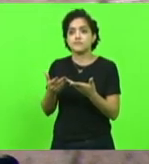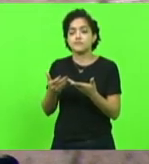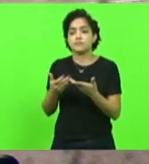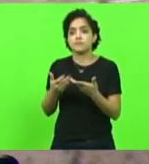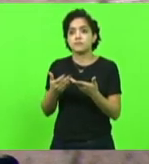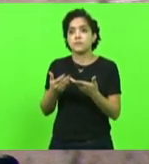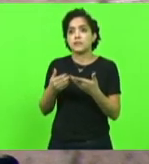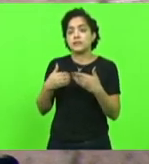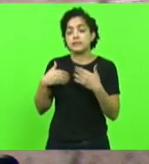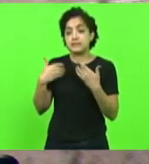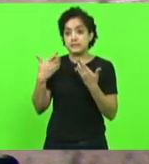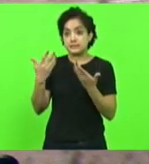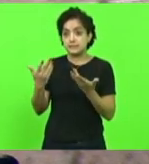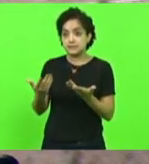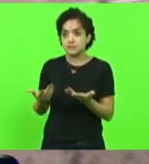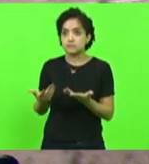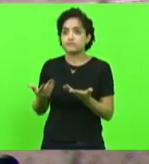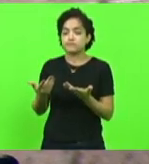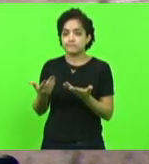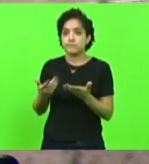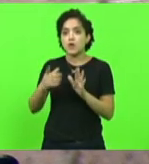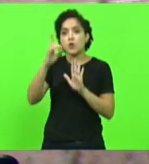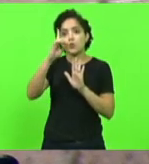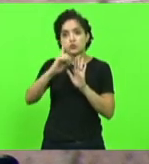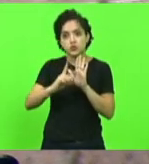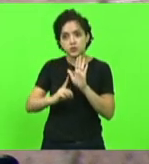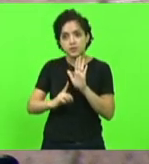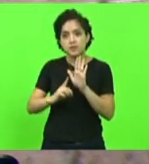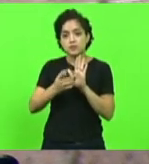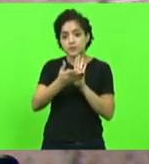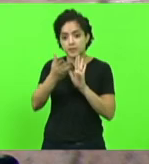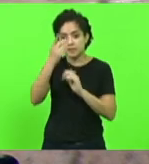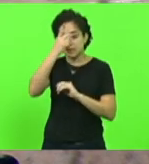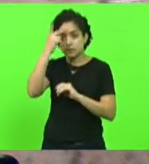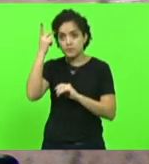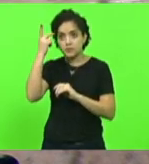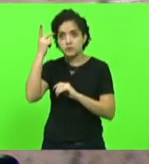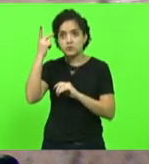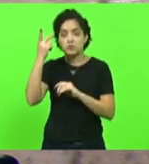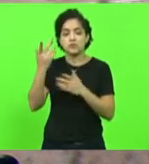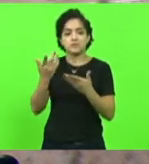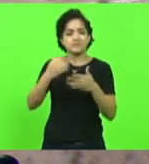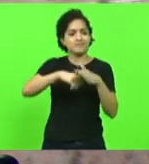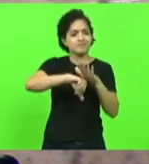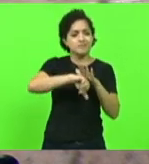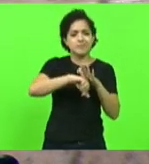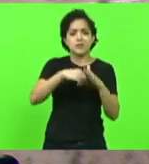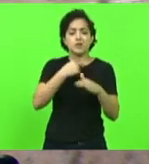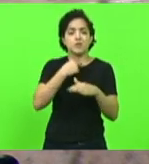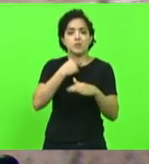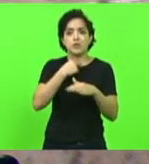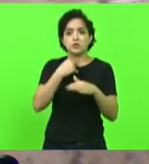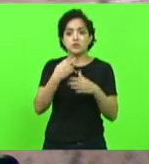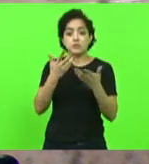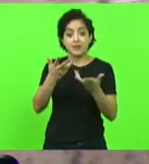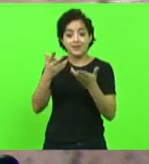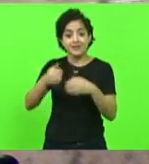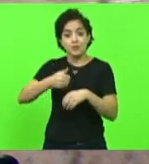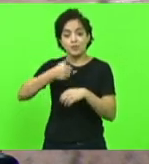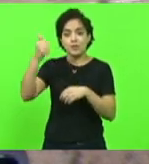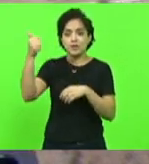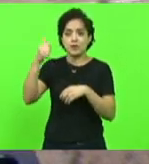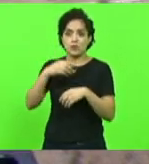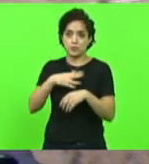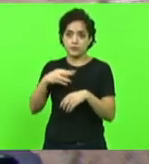Então, nós temos que dar o direito para que essas pessoas não sejam criminalizadas por querer o melhor para o seu filho.